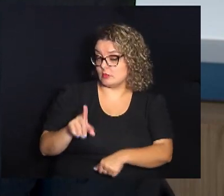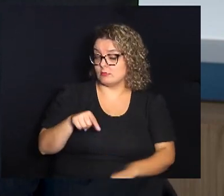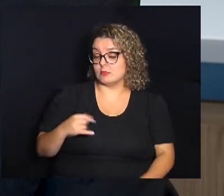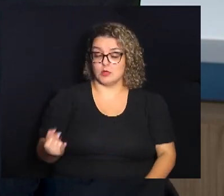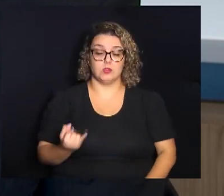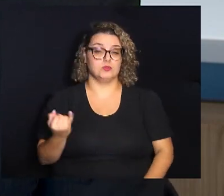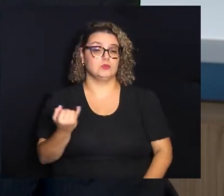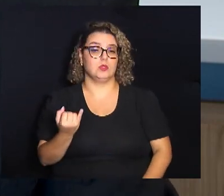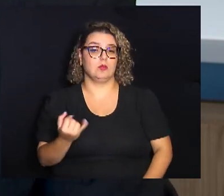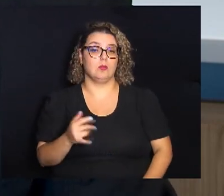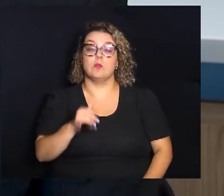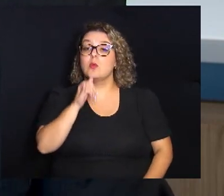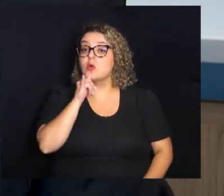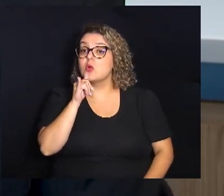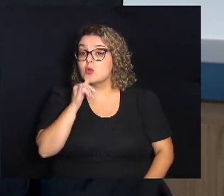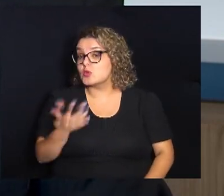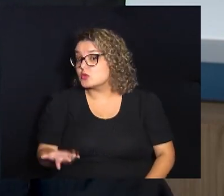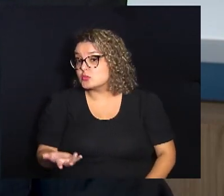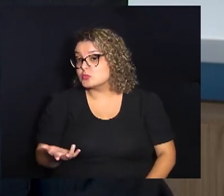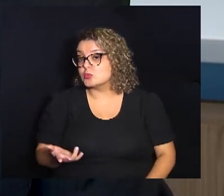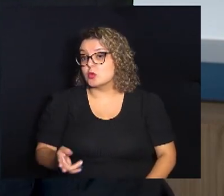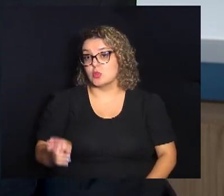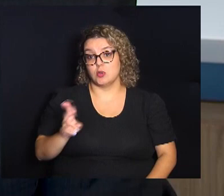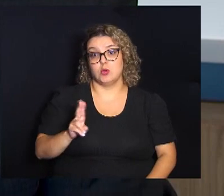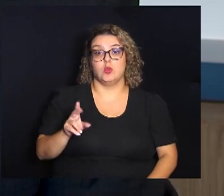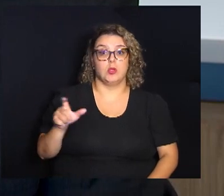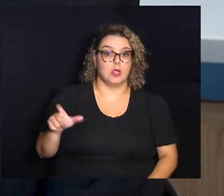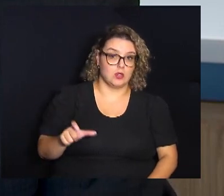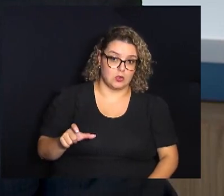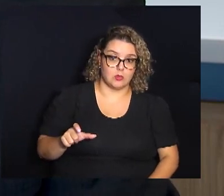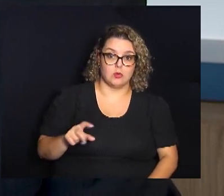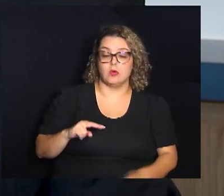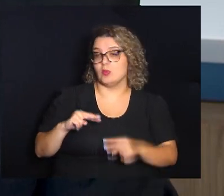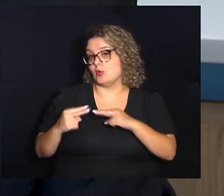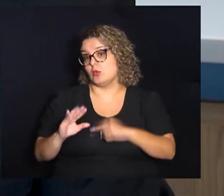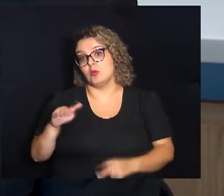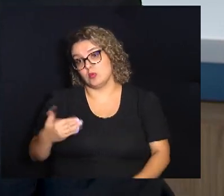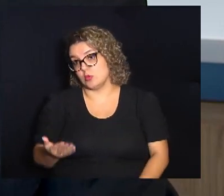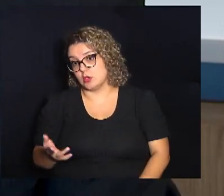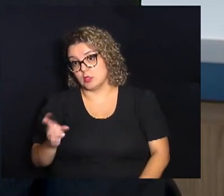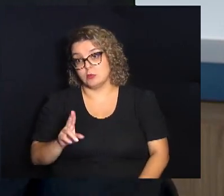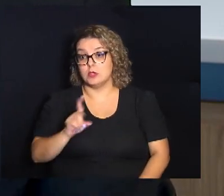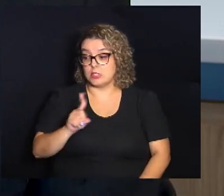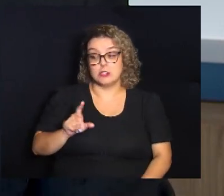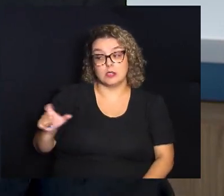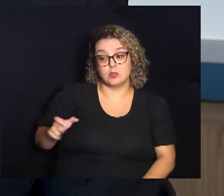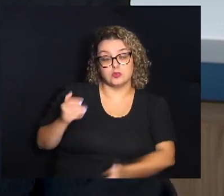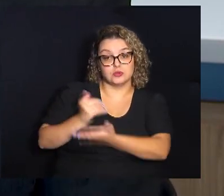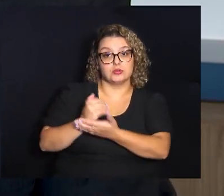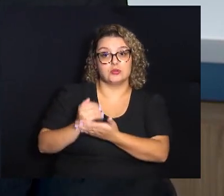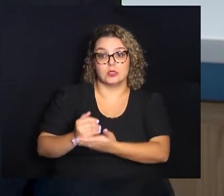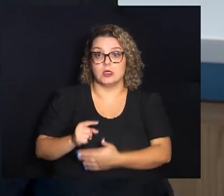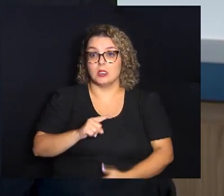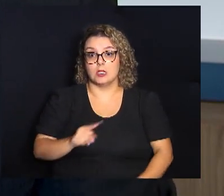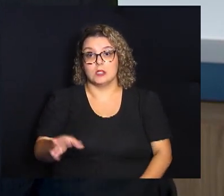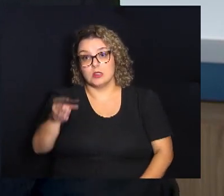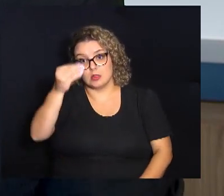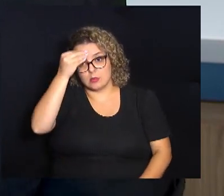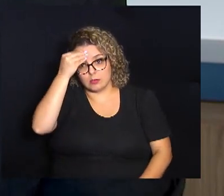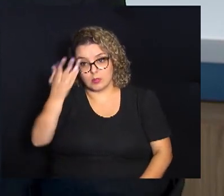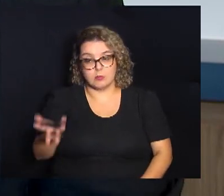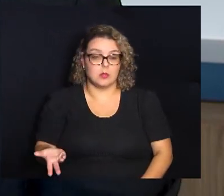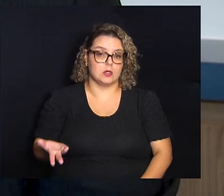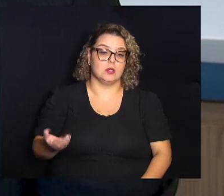utilizadas, como, por exemplo, utilizar cartão virtual quando cabível, não um cartão de crédito, não memorizar no seu celular ou na